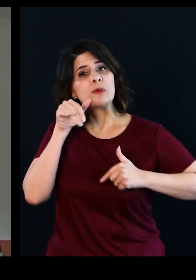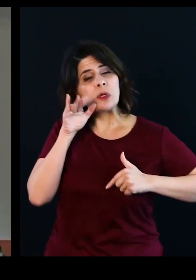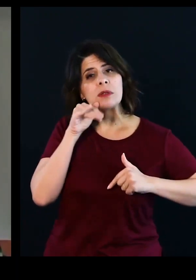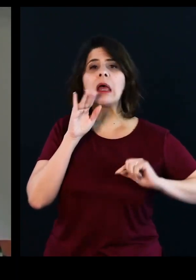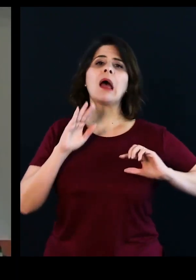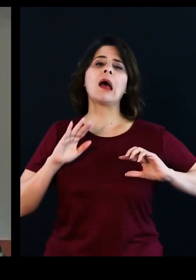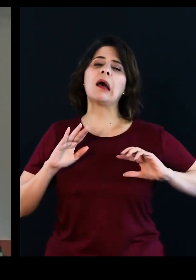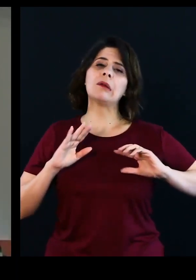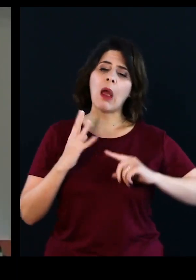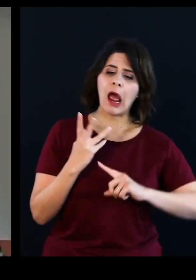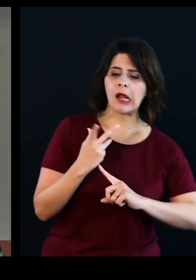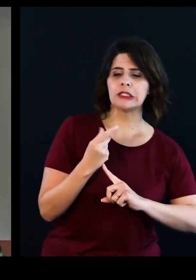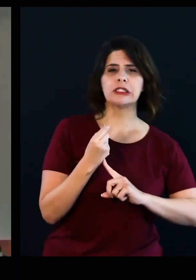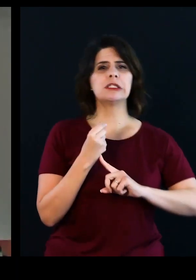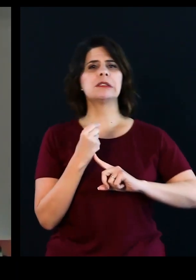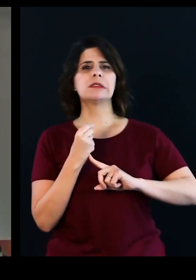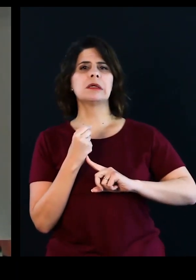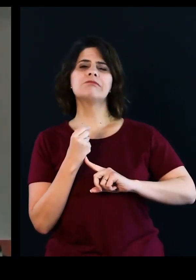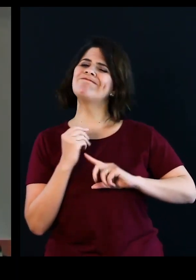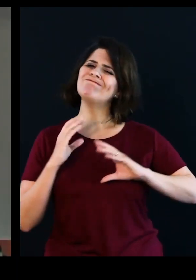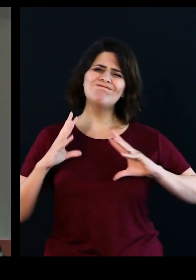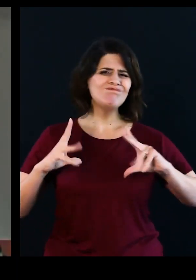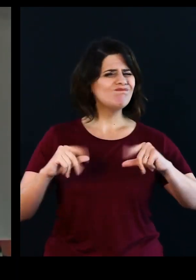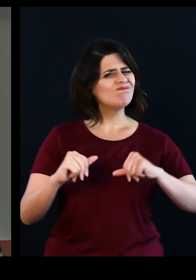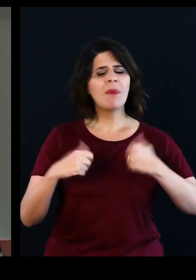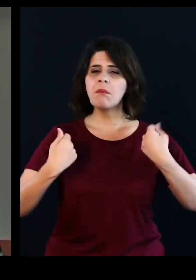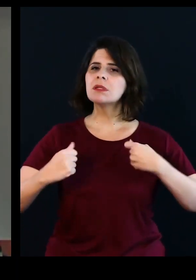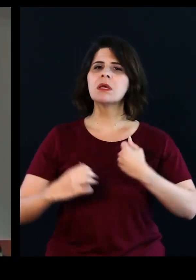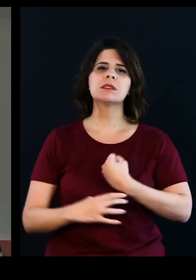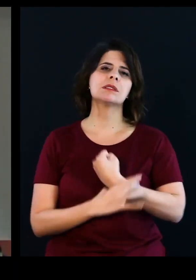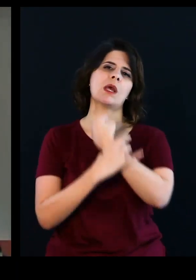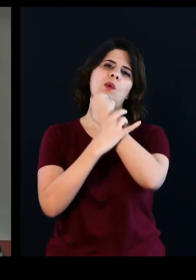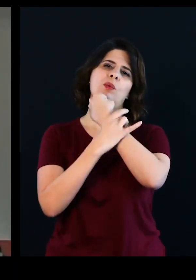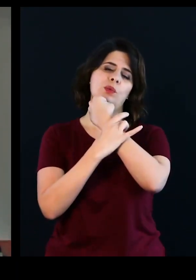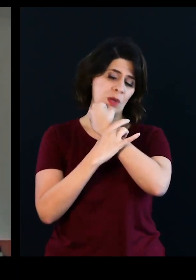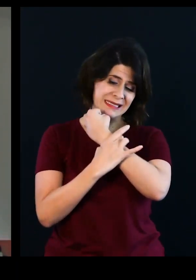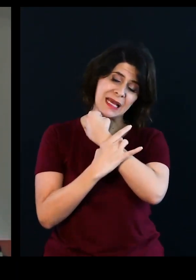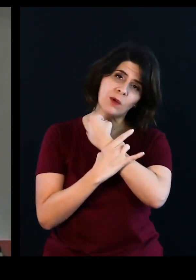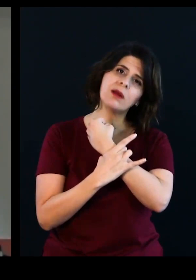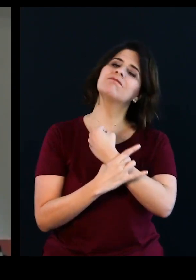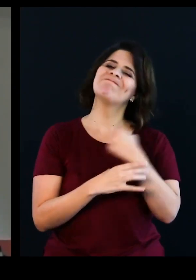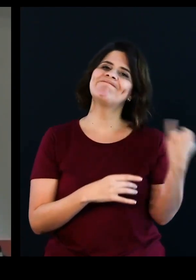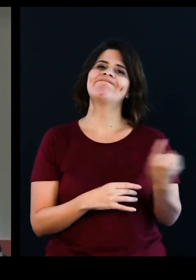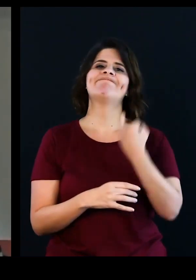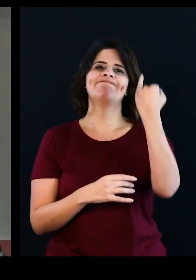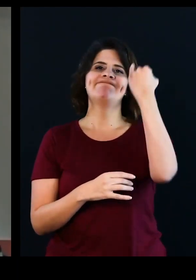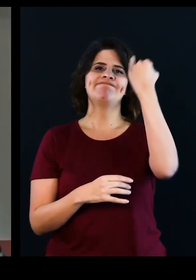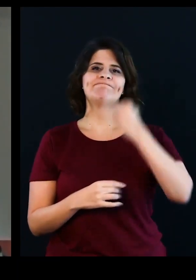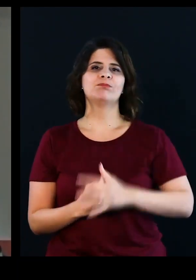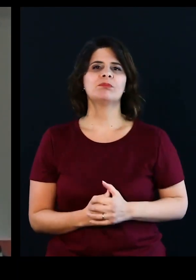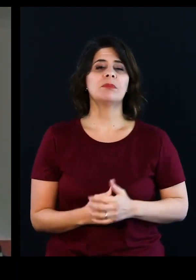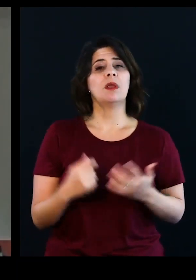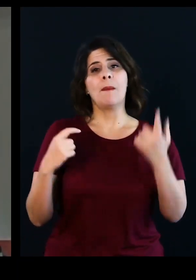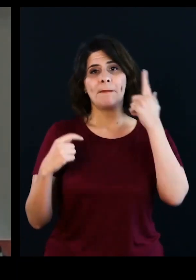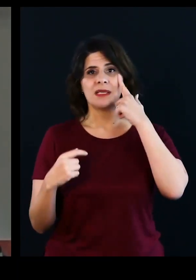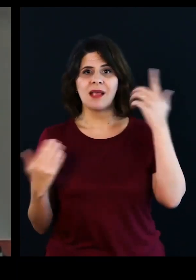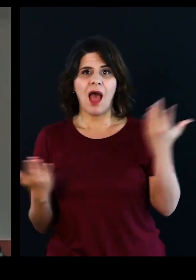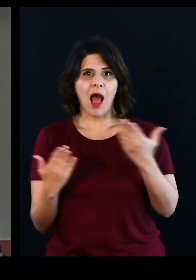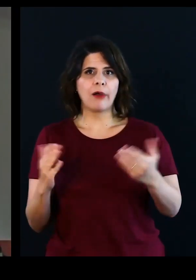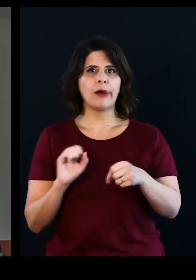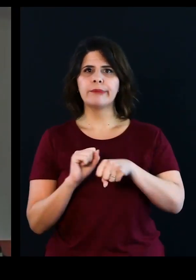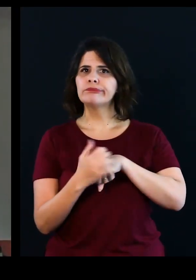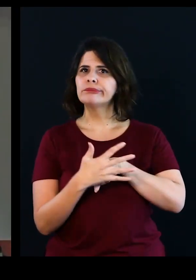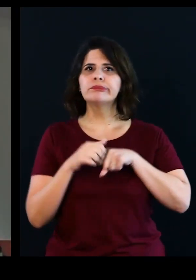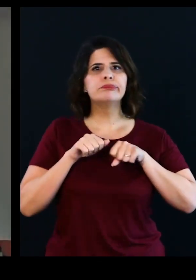e para os fornecedores, é um valor central. Então, a partir dessa definição de que, frente a essa pandemia, que estava colocando